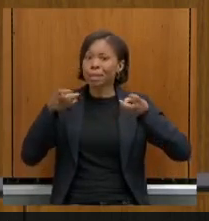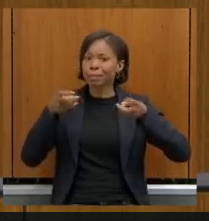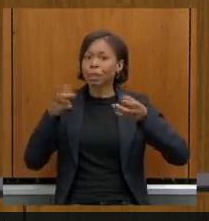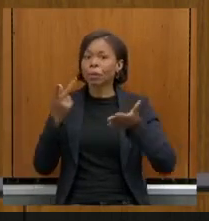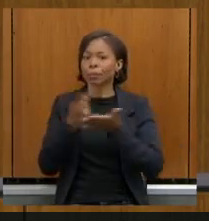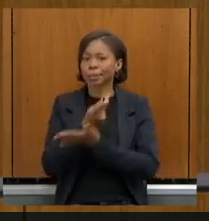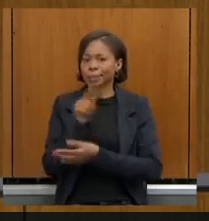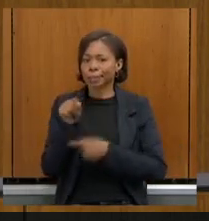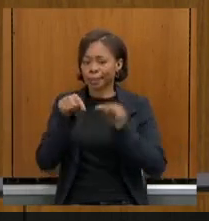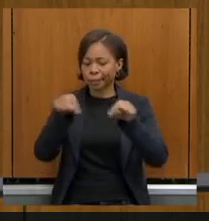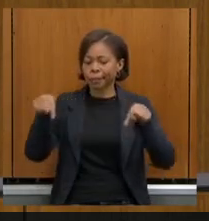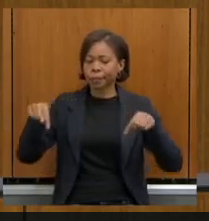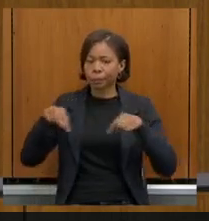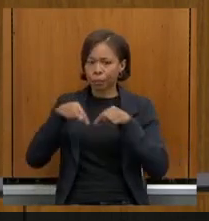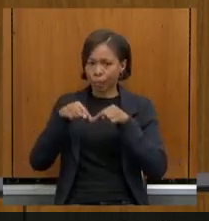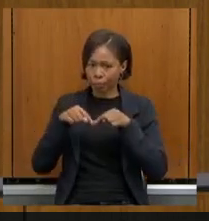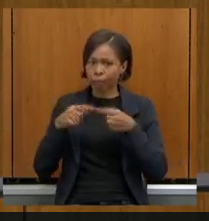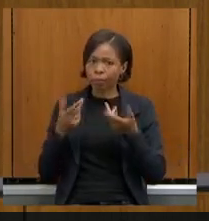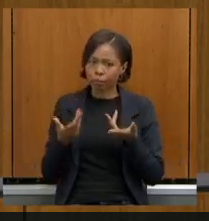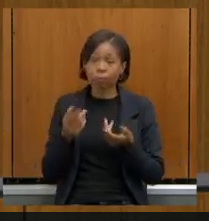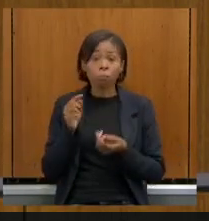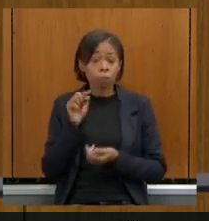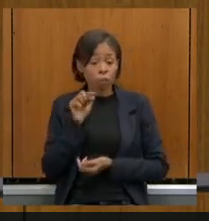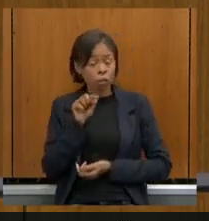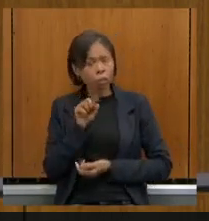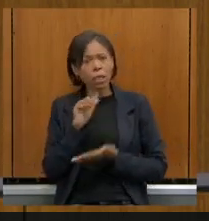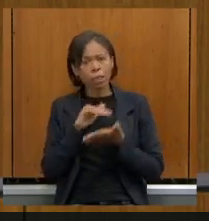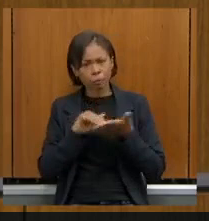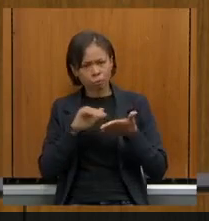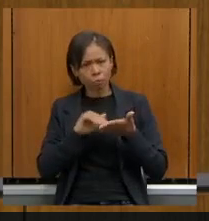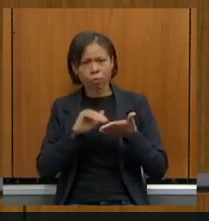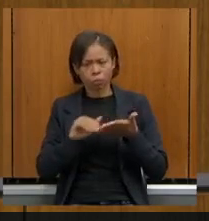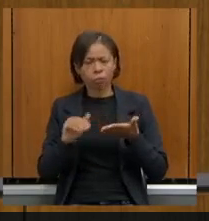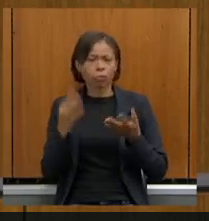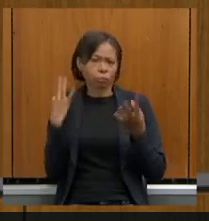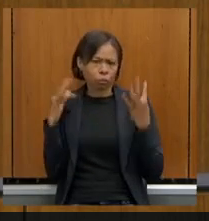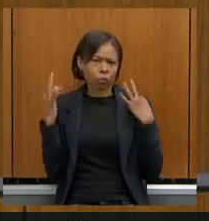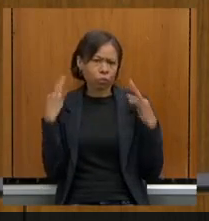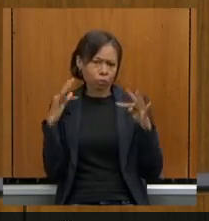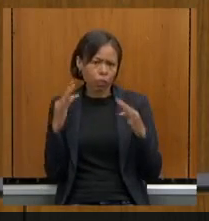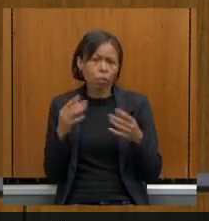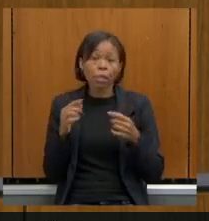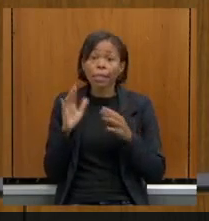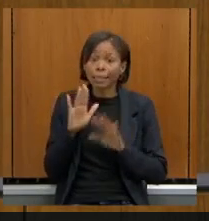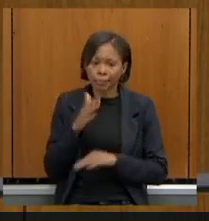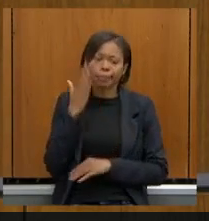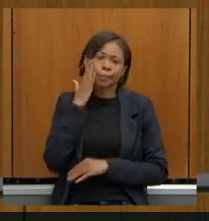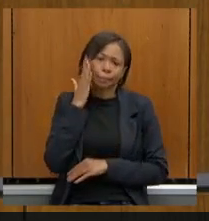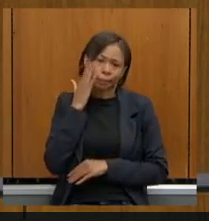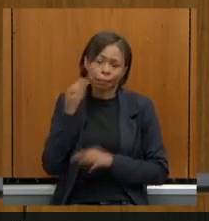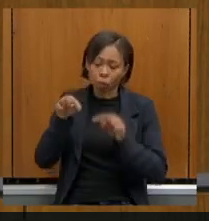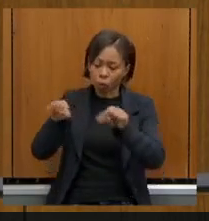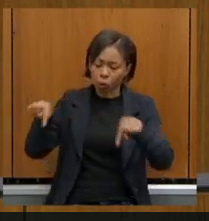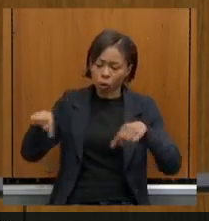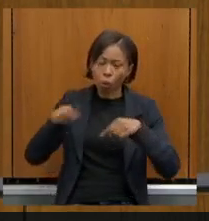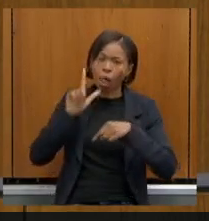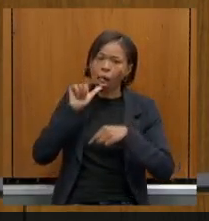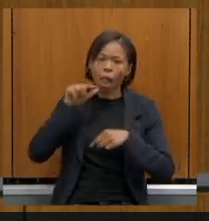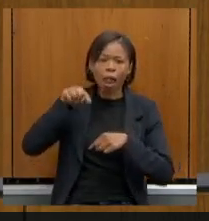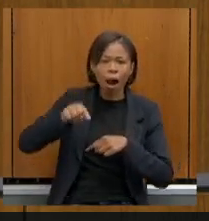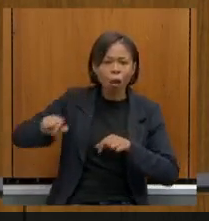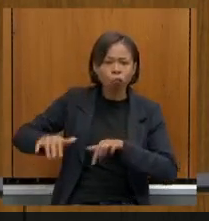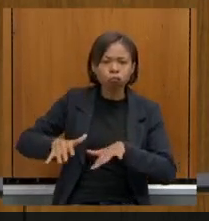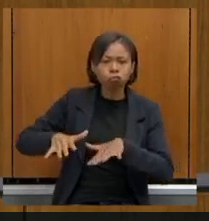assim sendo como o senhor é de turismo secretário de turismo e o lago cheio é muito importante ali para o turismo da região